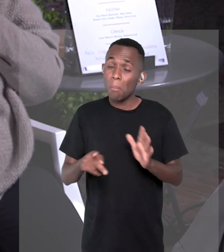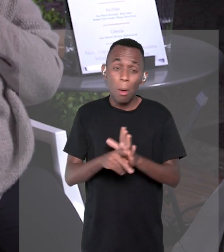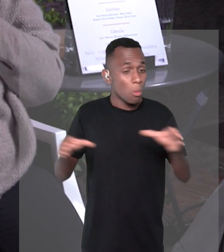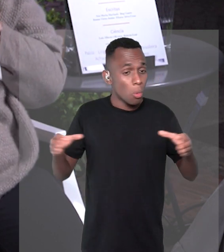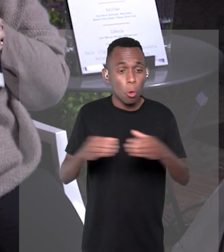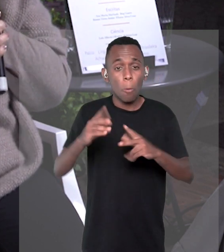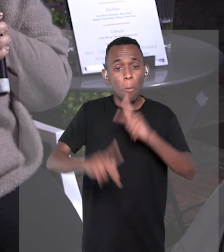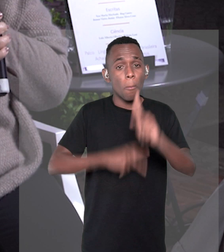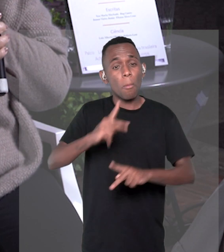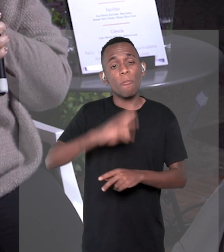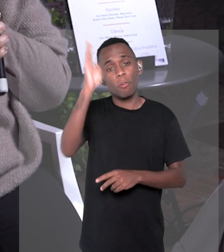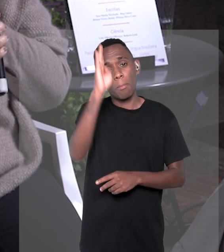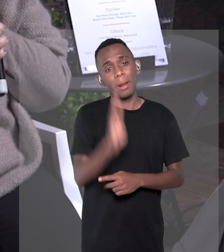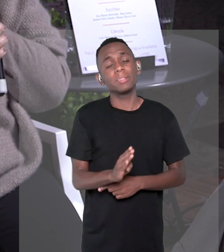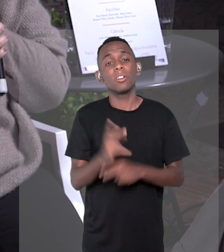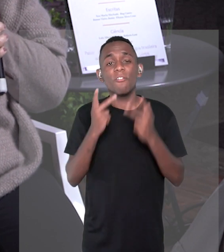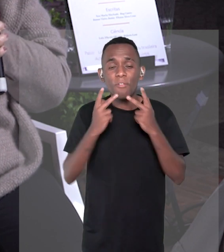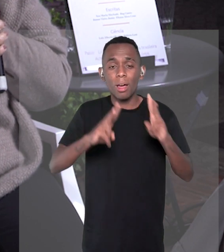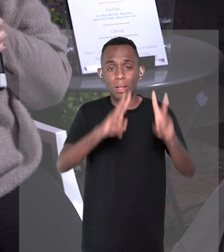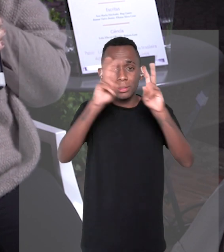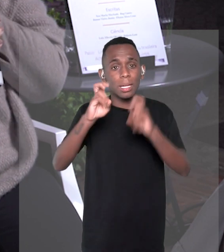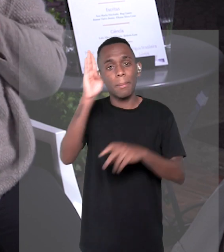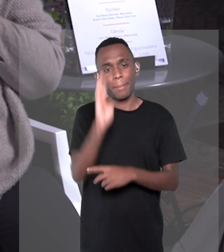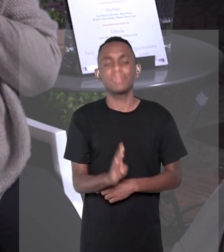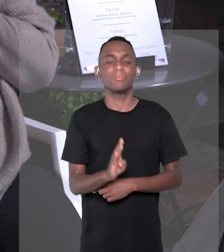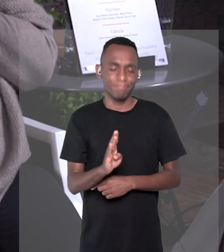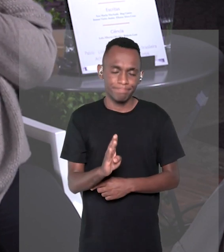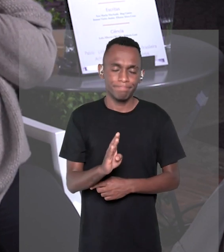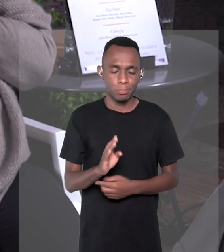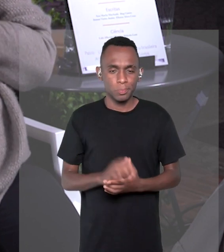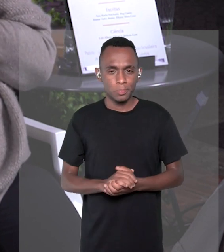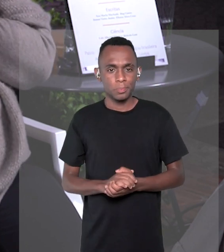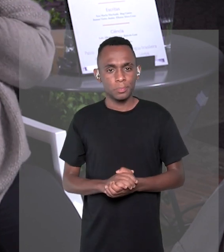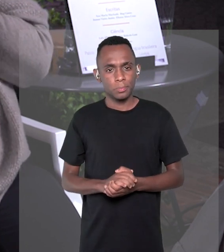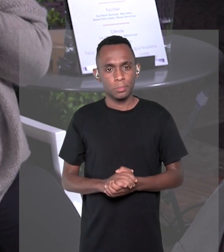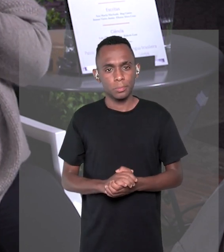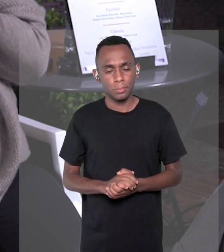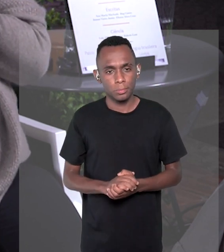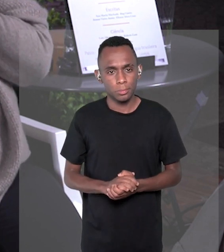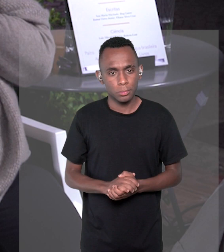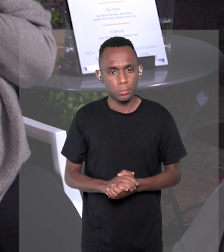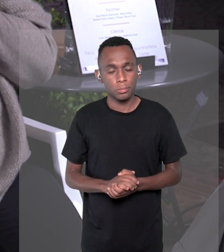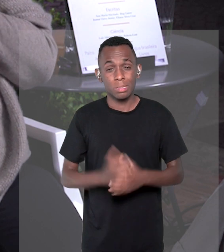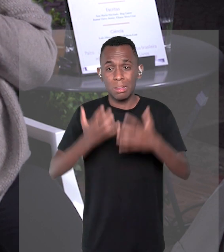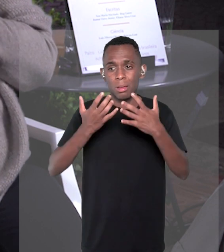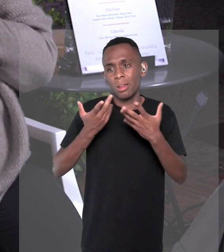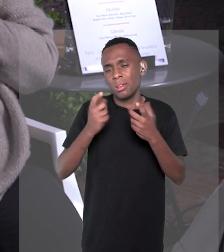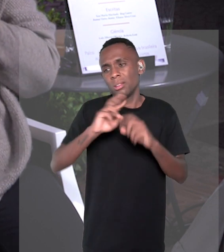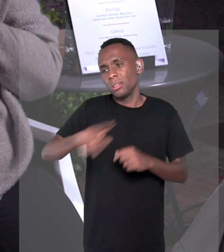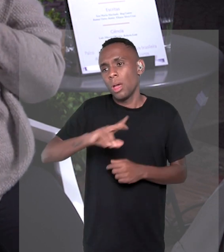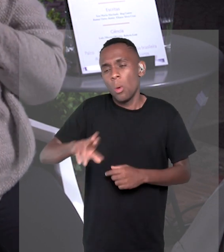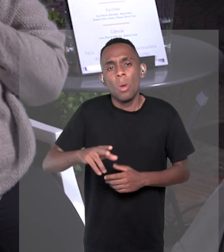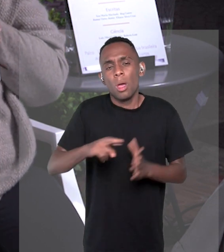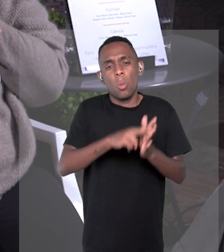eu acho que somos todos nós, entende? Essa revista, ela é feita, ela